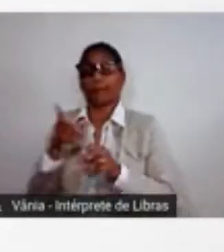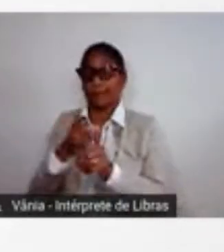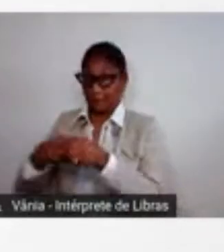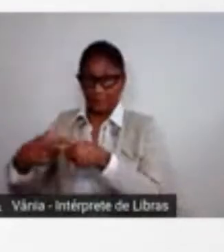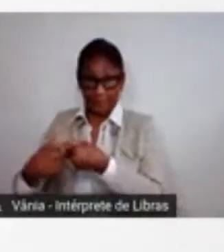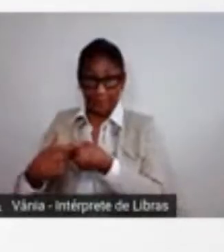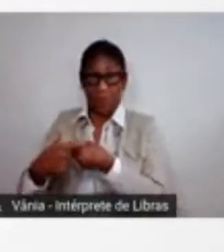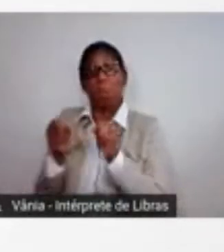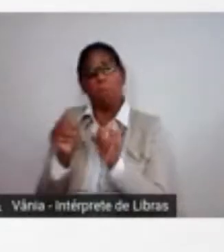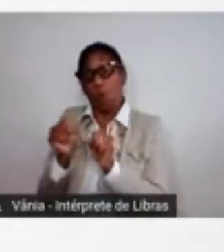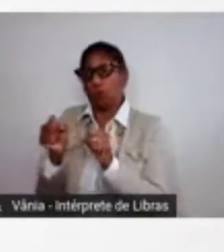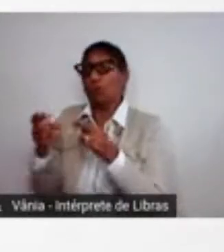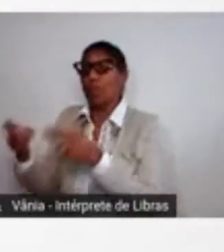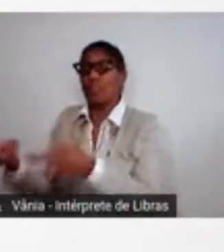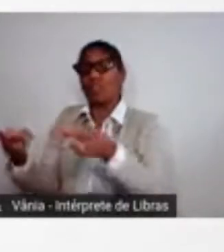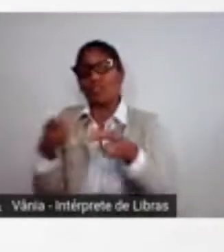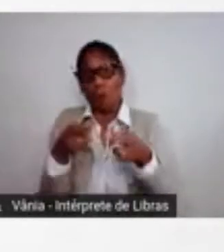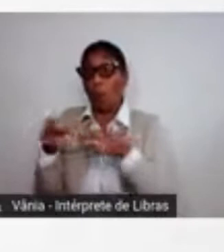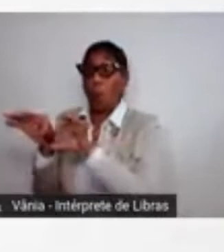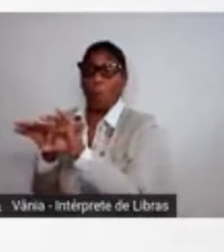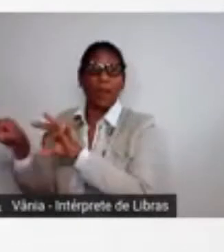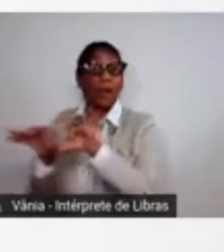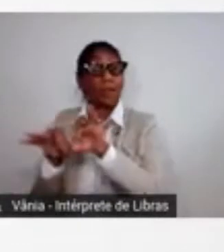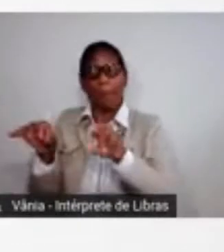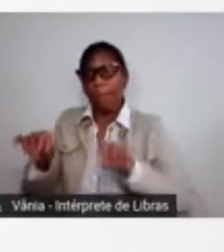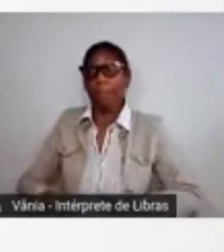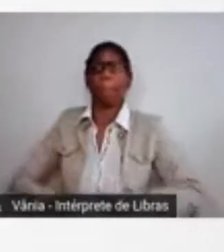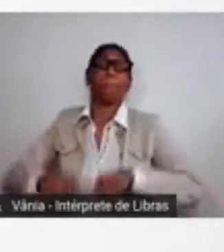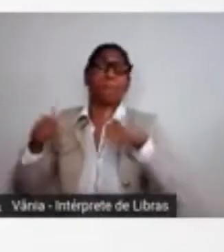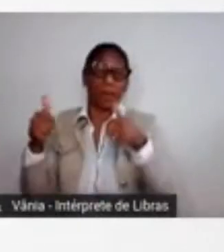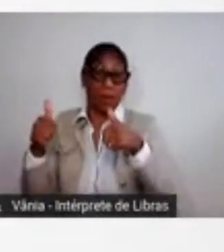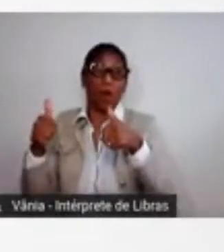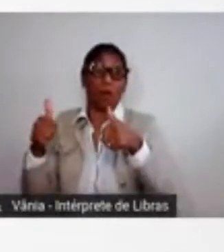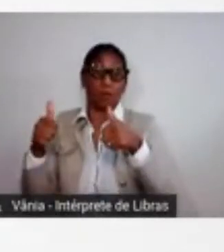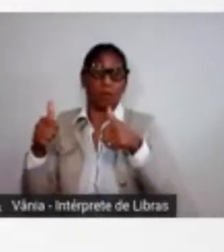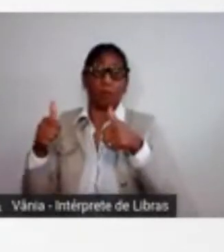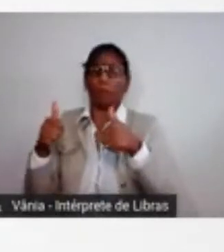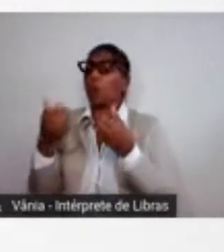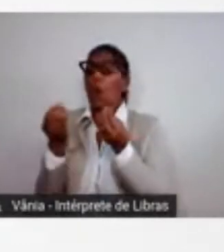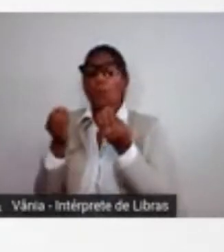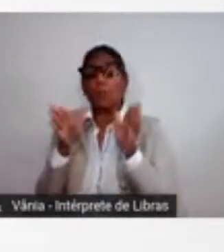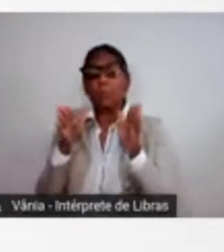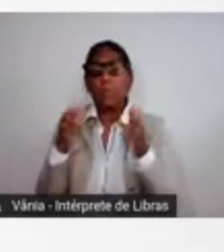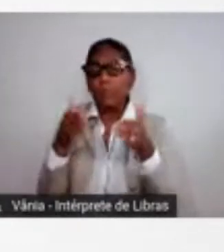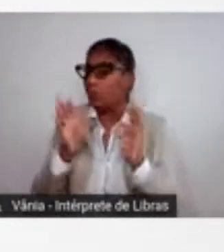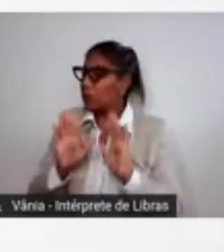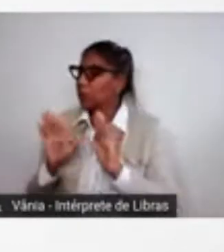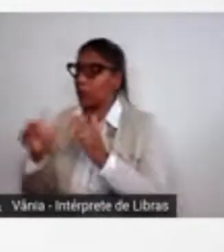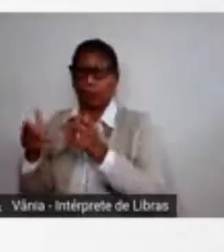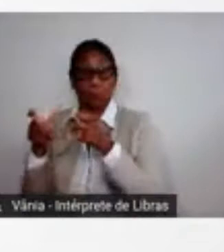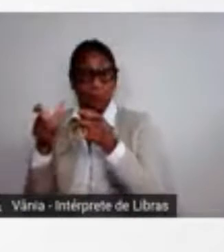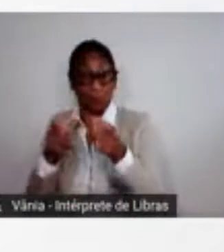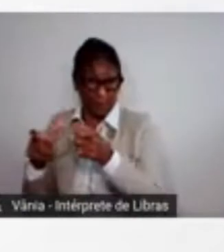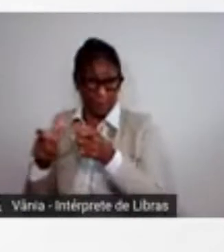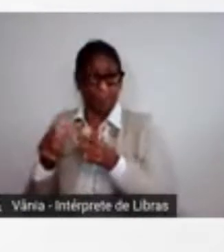as regiões possam se organizar melhor de acordo com as suas especificidades. Por isso, elas vão ter a